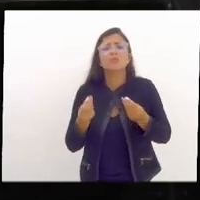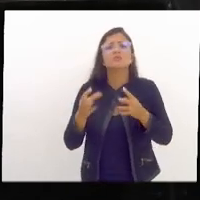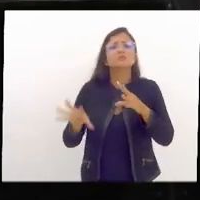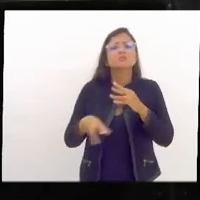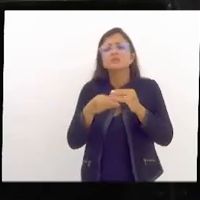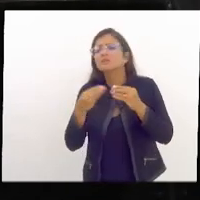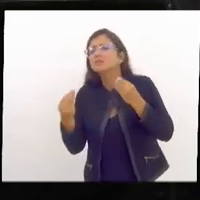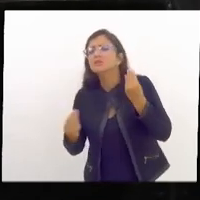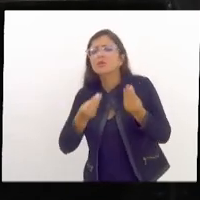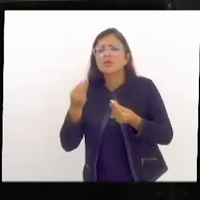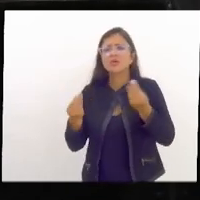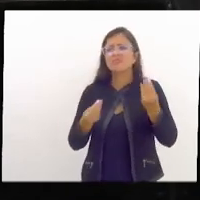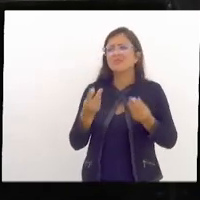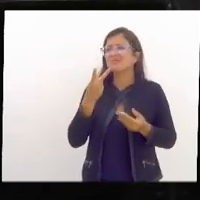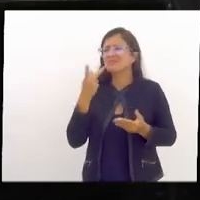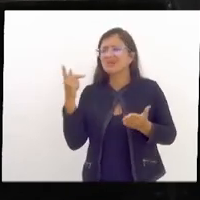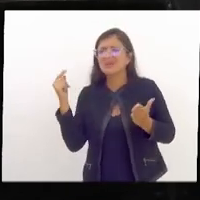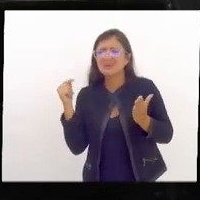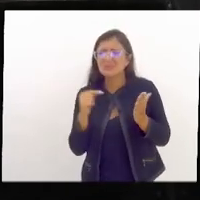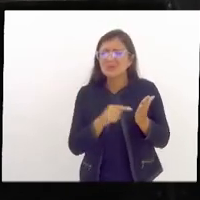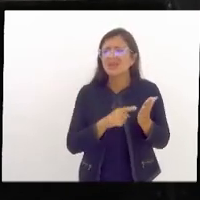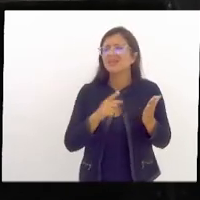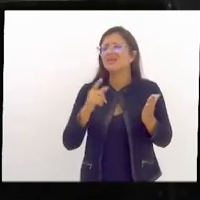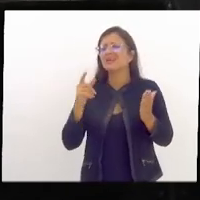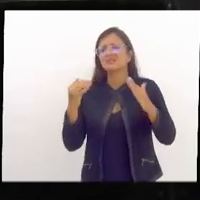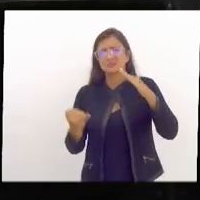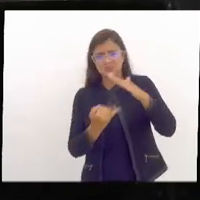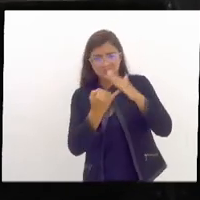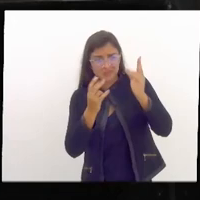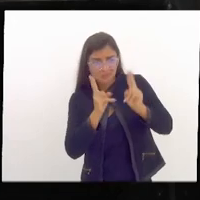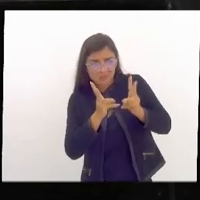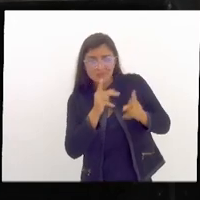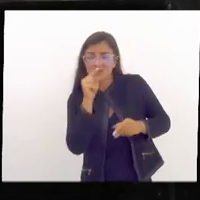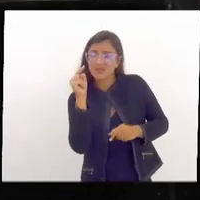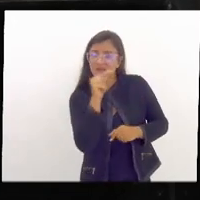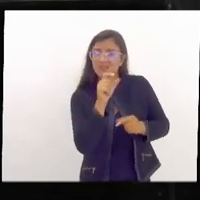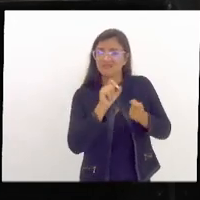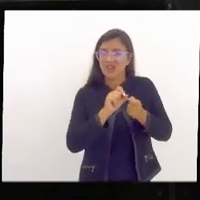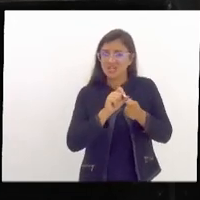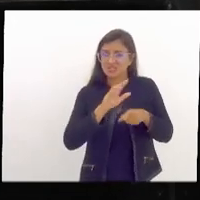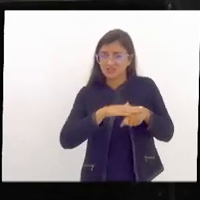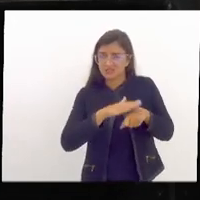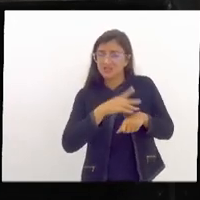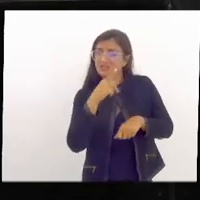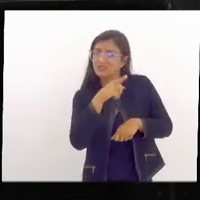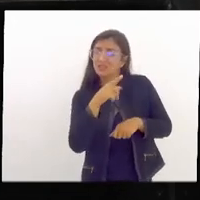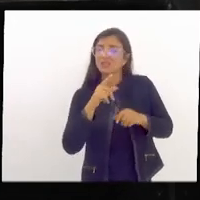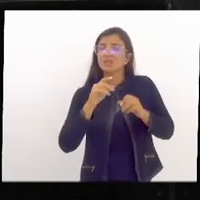suplementar, dizendo que a mesma instituição que fez, que criou